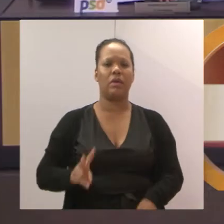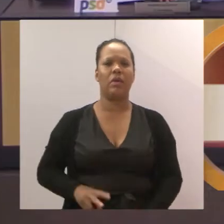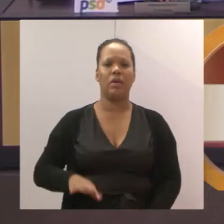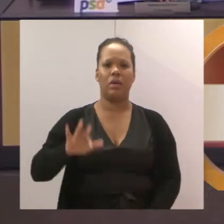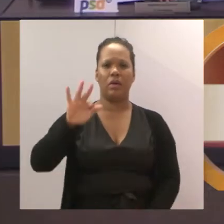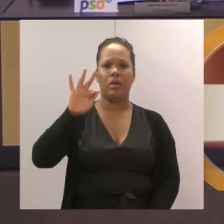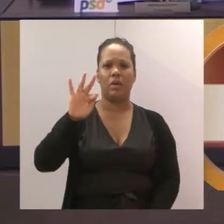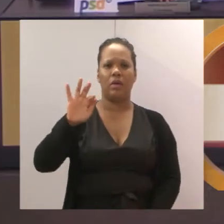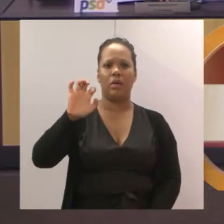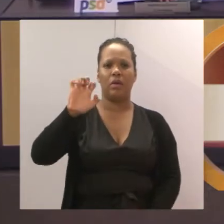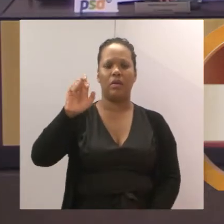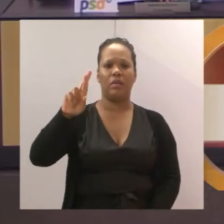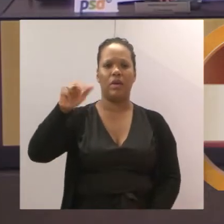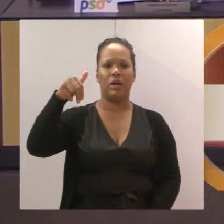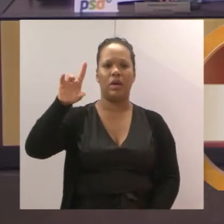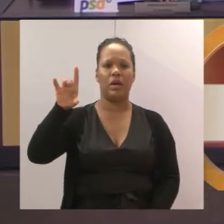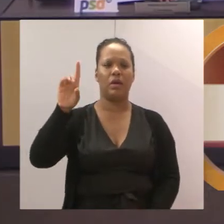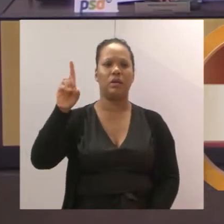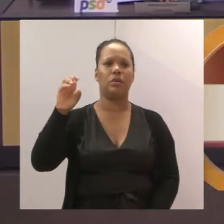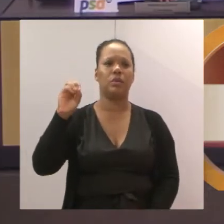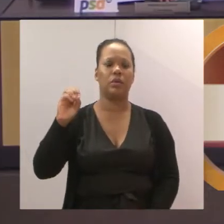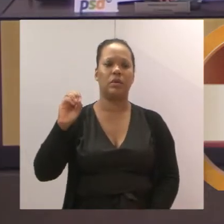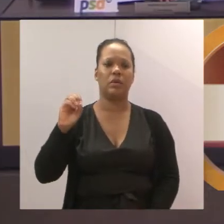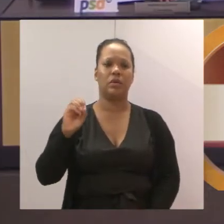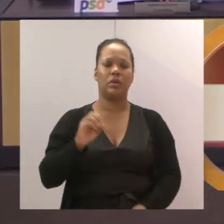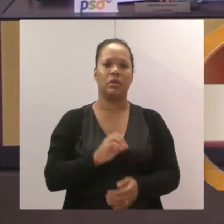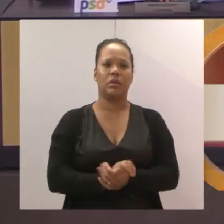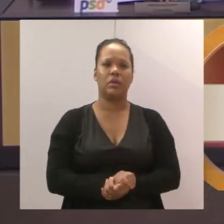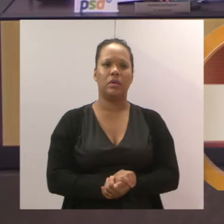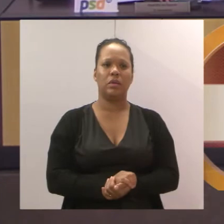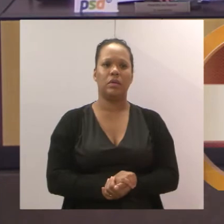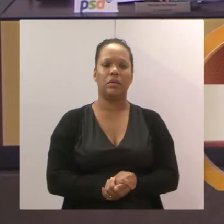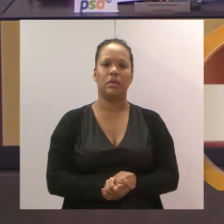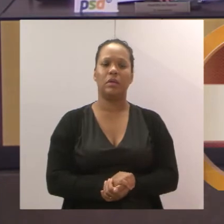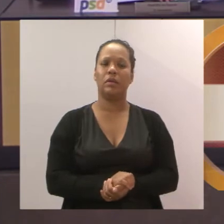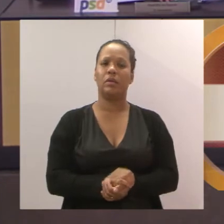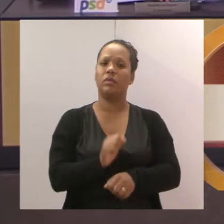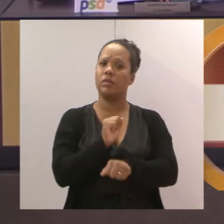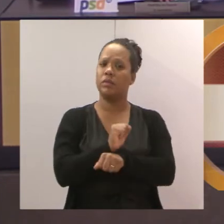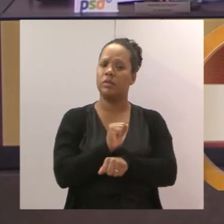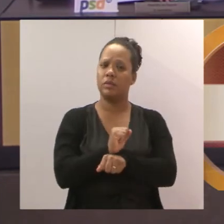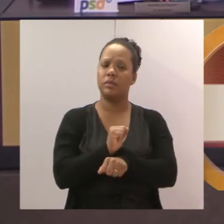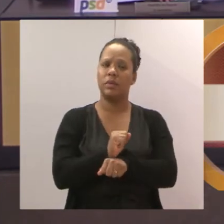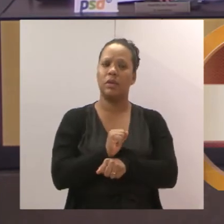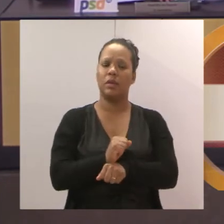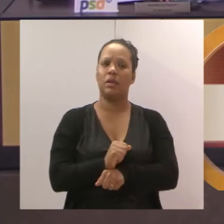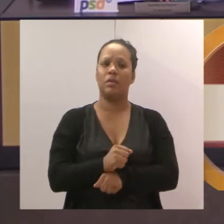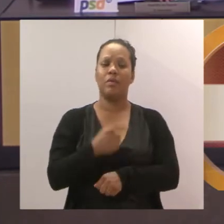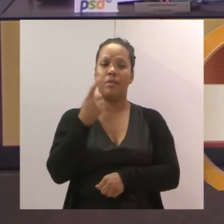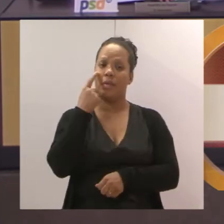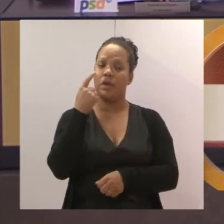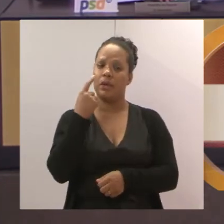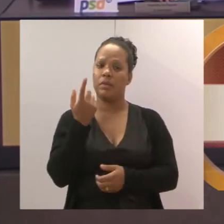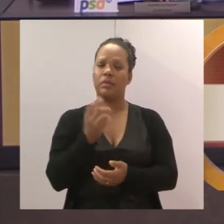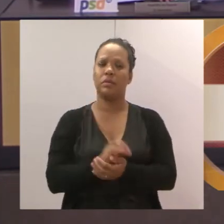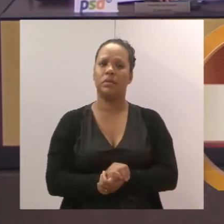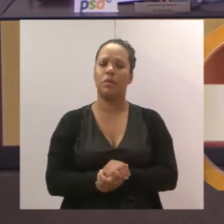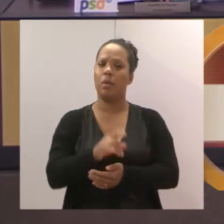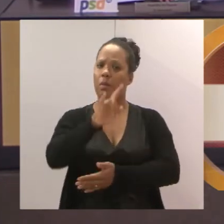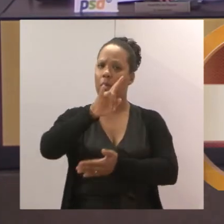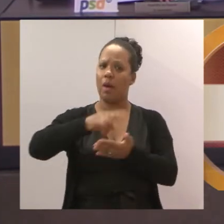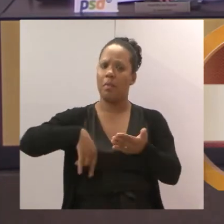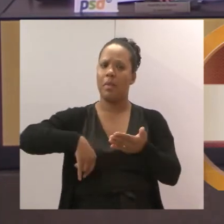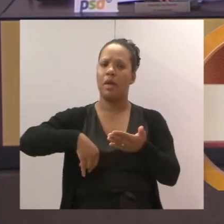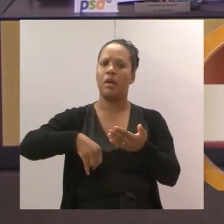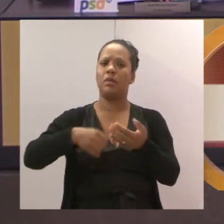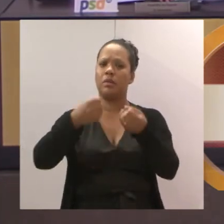da Ótica Original, até que se atenda às disposições contidas na decisão liminar, em especial no que